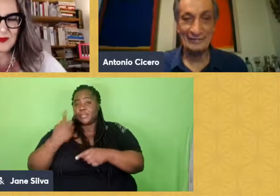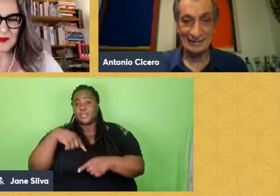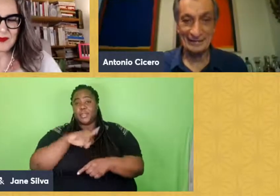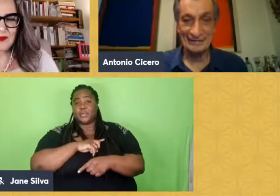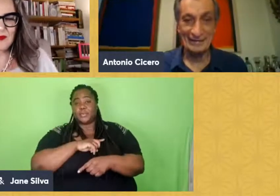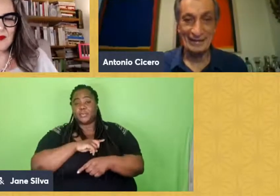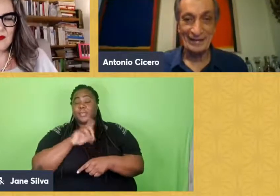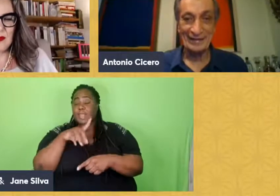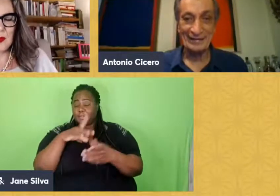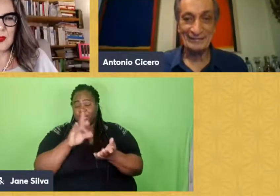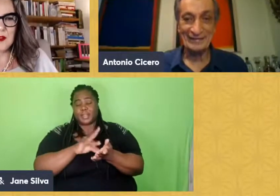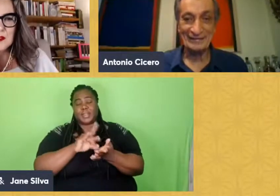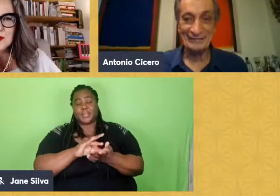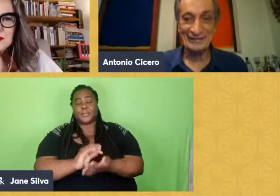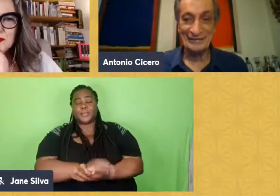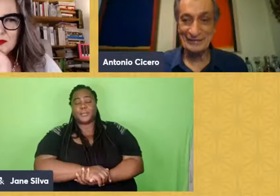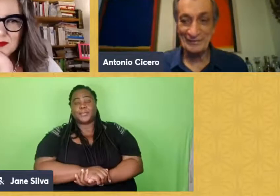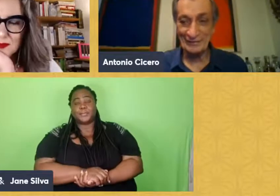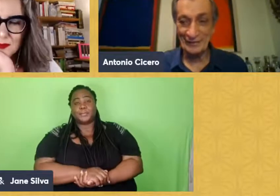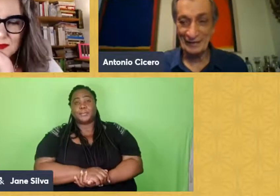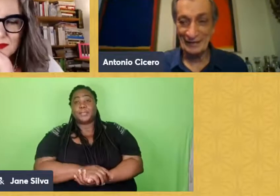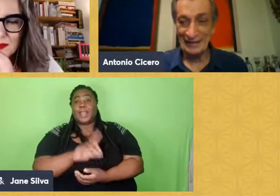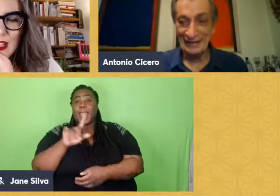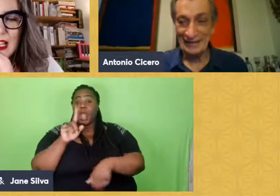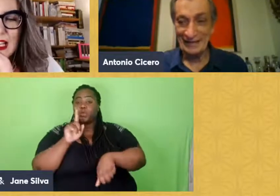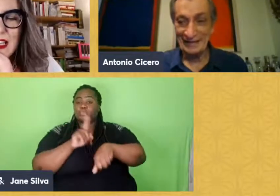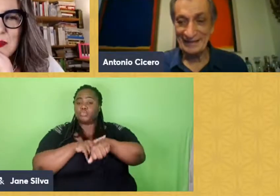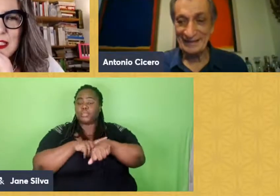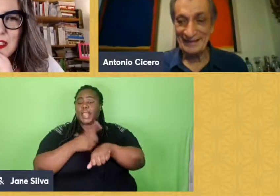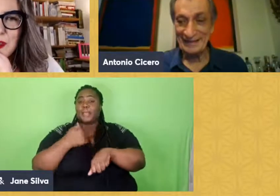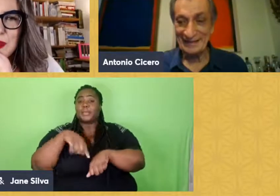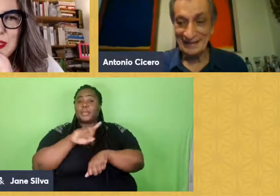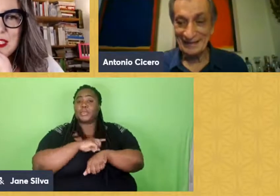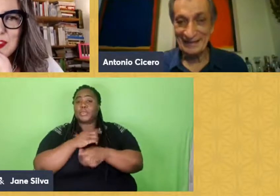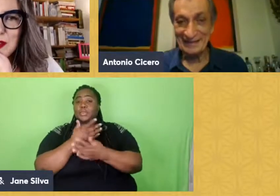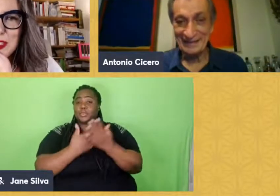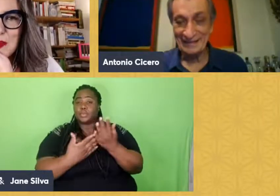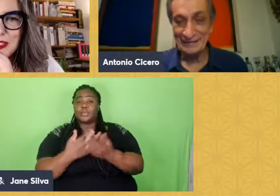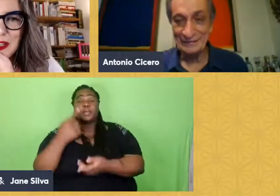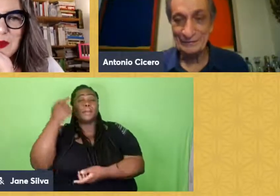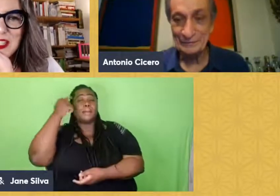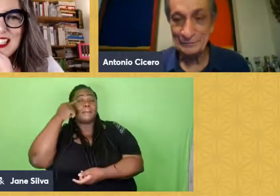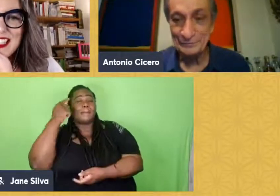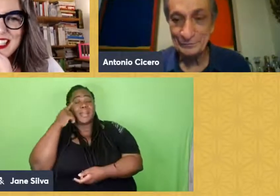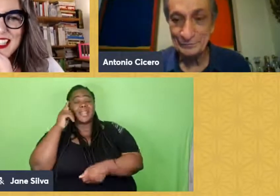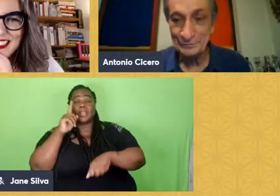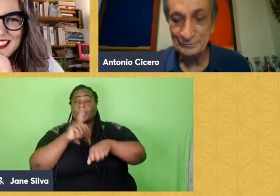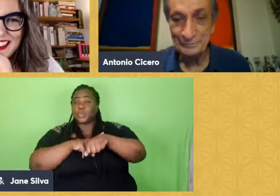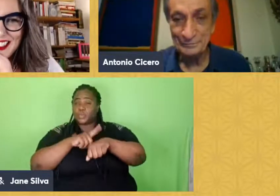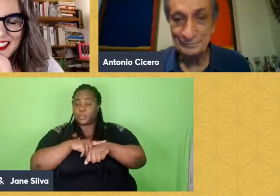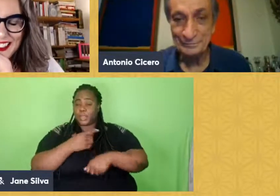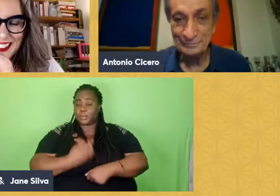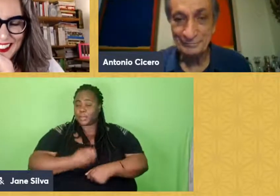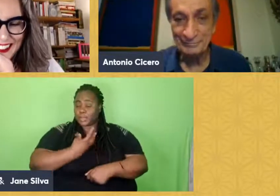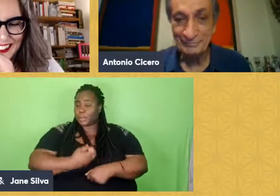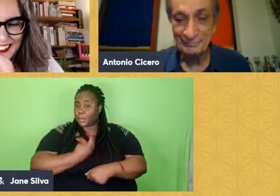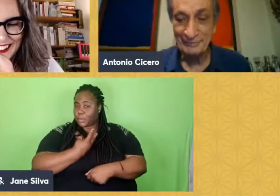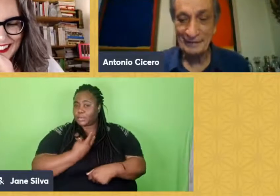é verdade. É um tempo que nos devora. E E, pensando no tempo da poesia,